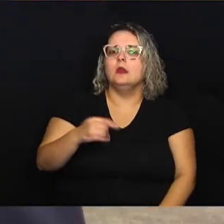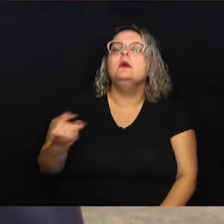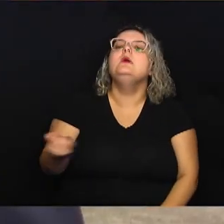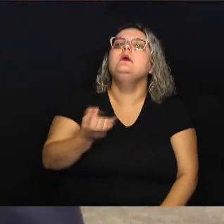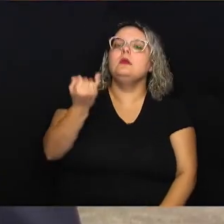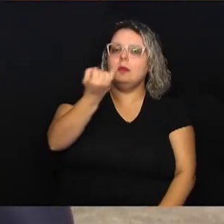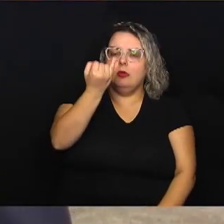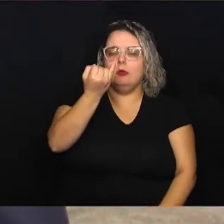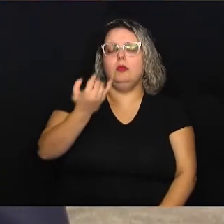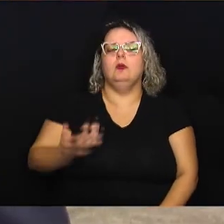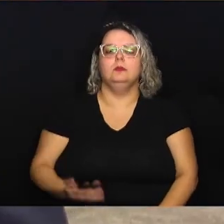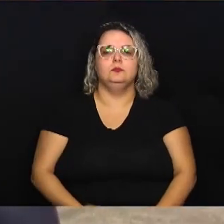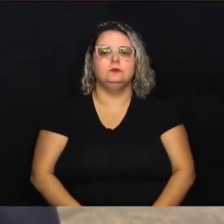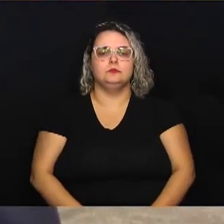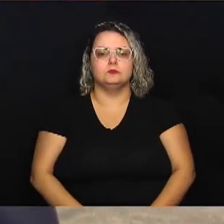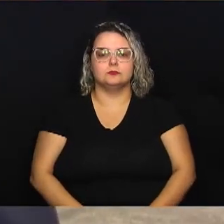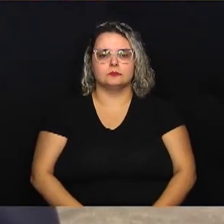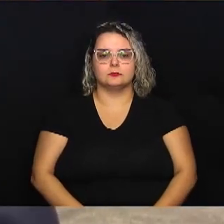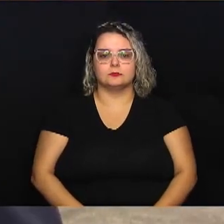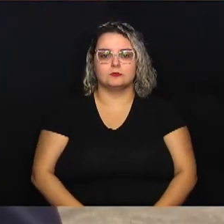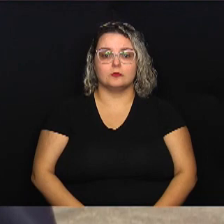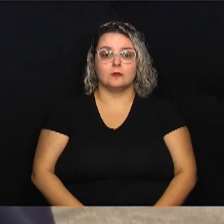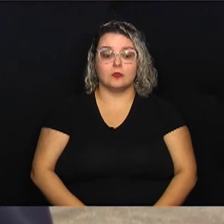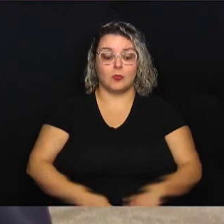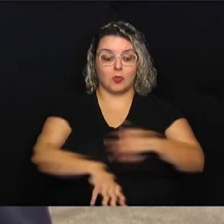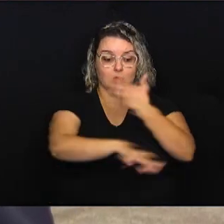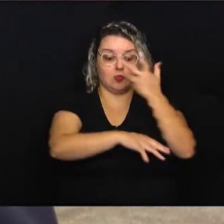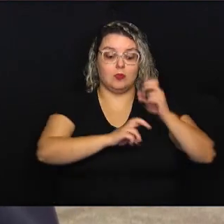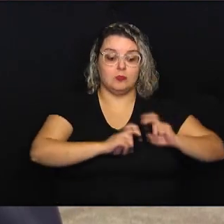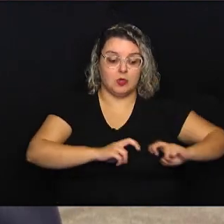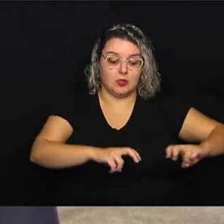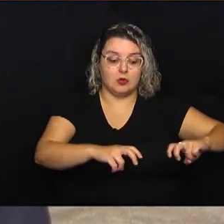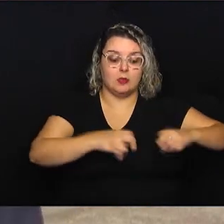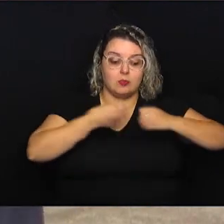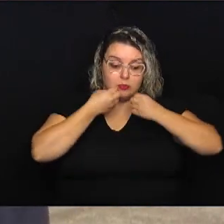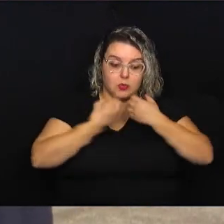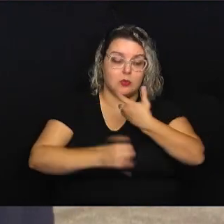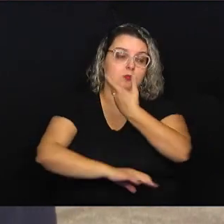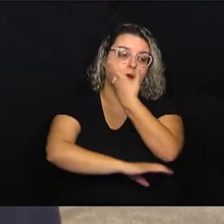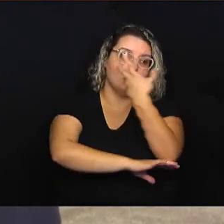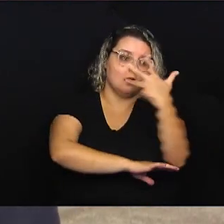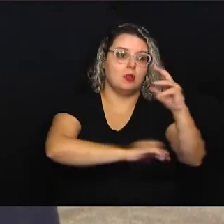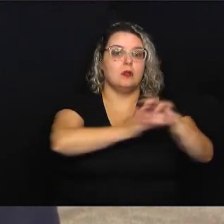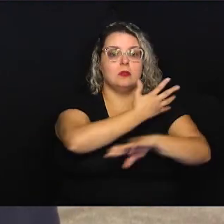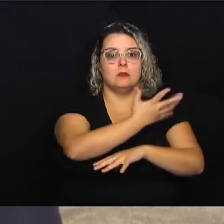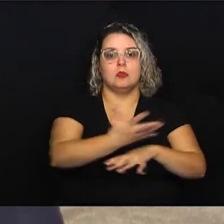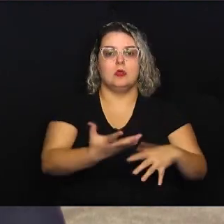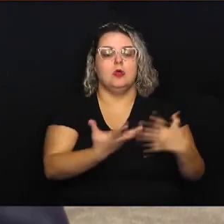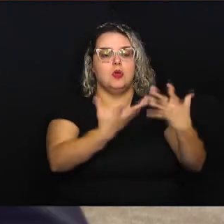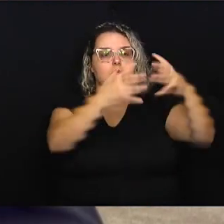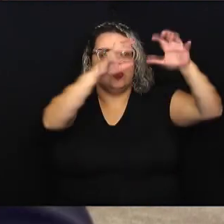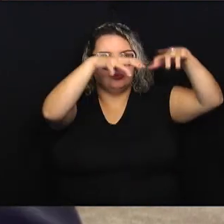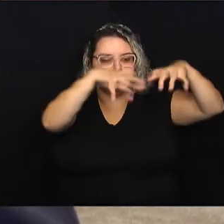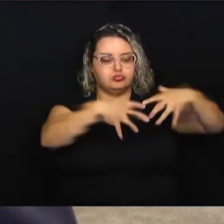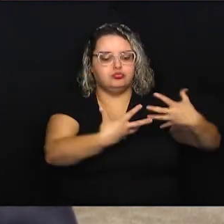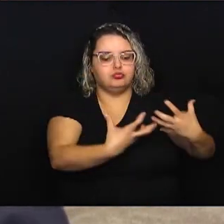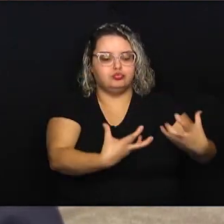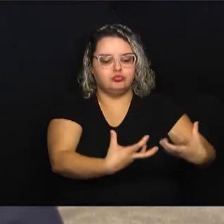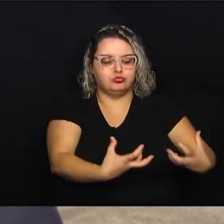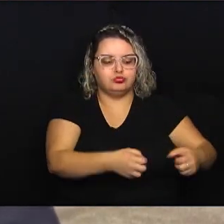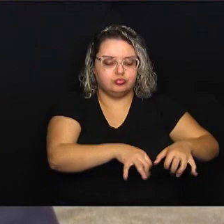porque o parque linear, bem arborizado, ele vai absorvendo esta água de chuva, né,